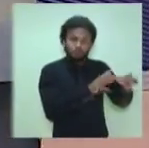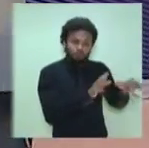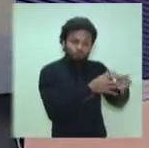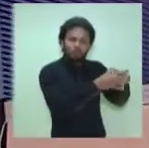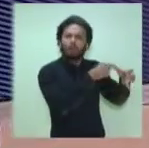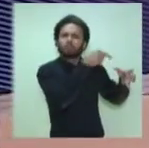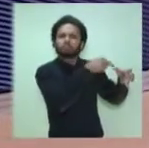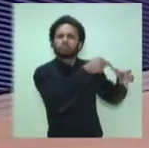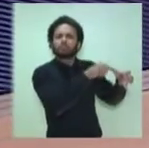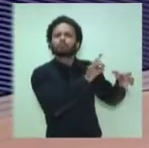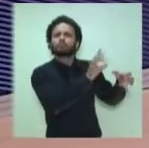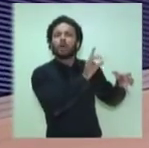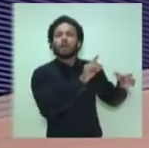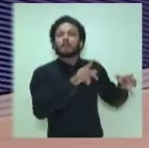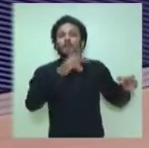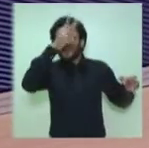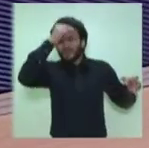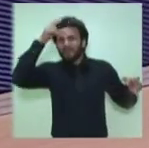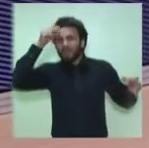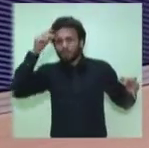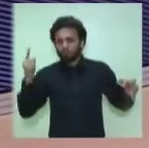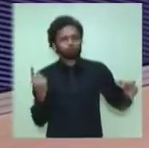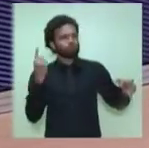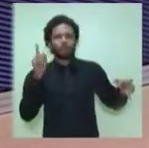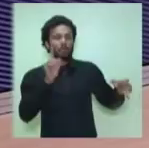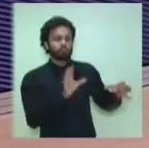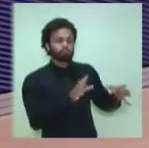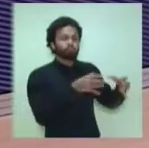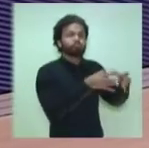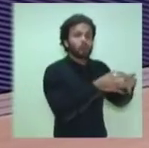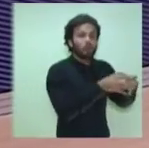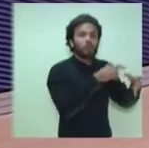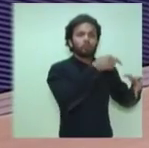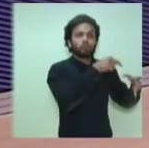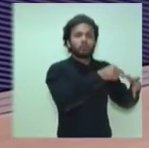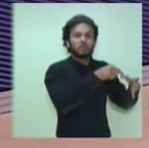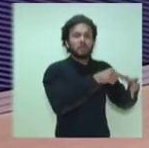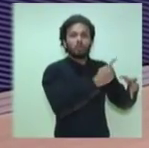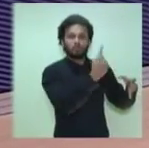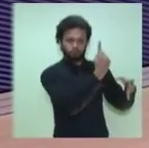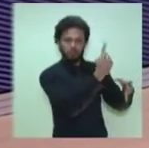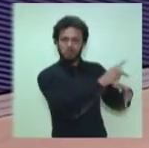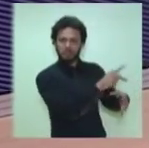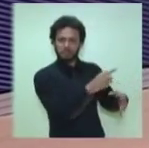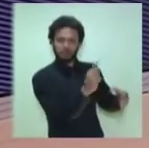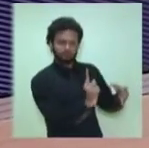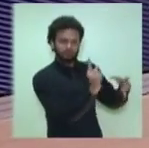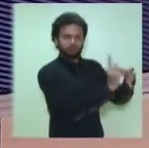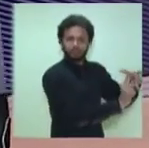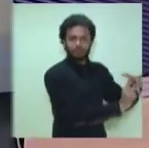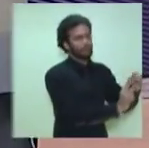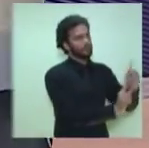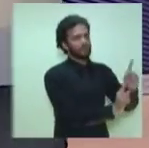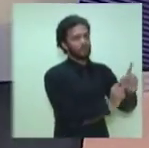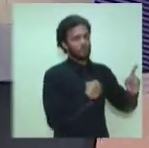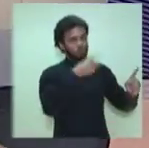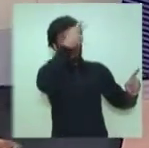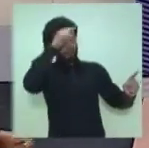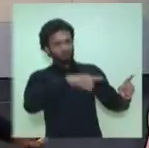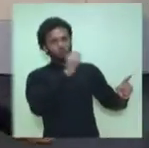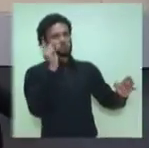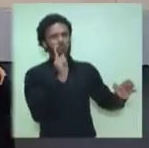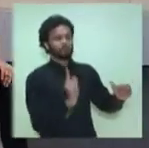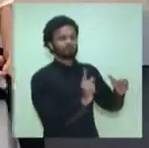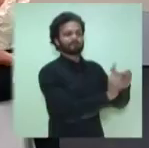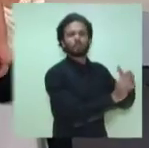inclusive tirando do prefeito, isso quem está dizendo é quem quer ser prefeito, a indicação do presidente do Conselho e dando autonomia para que o próprio